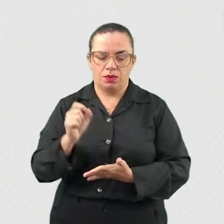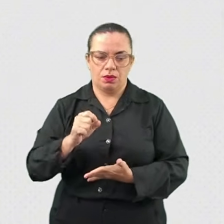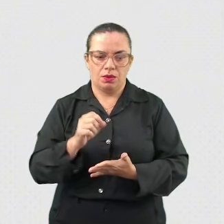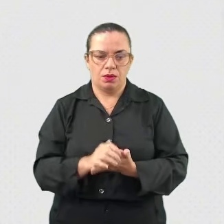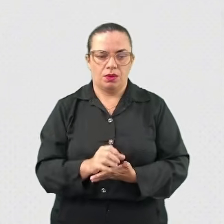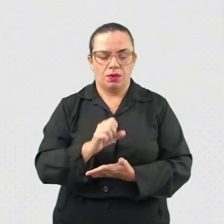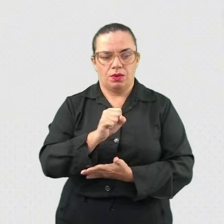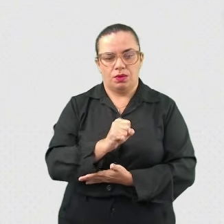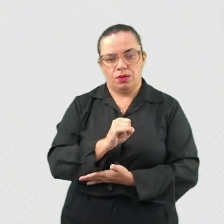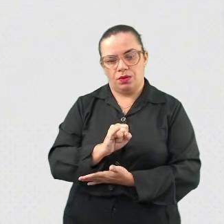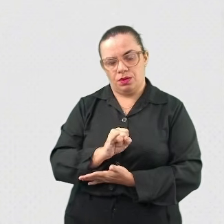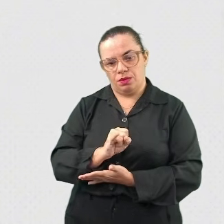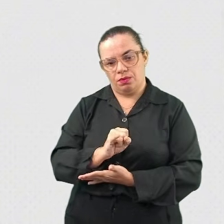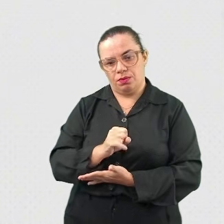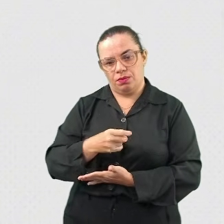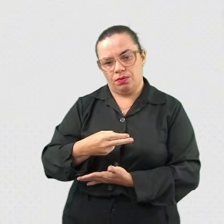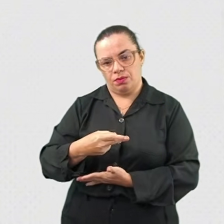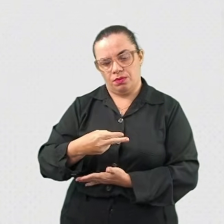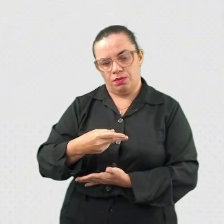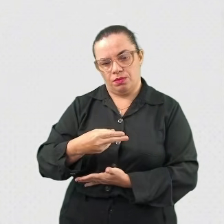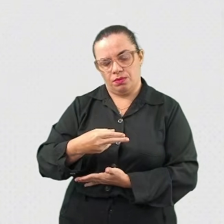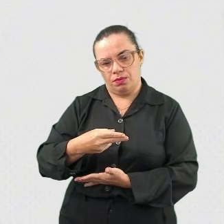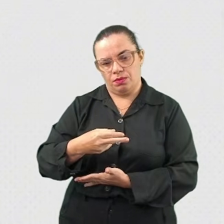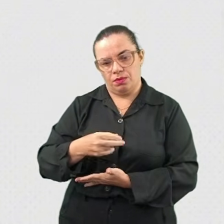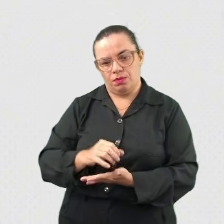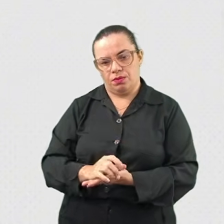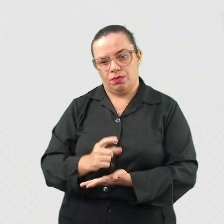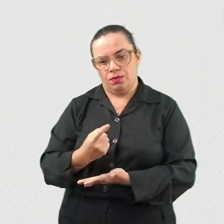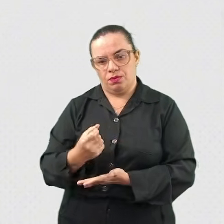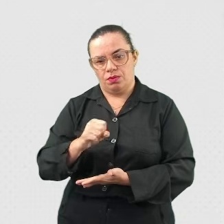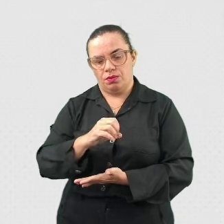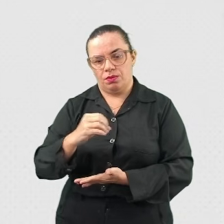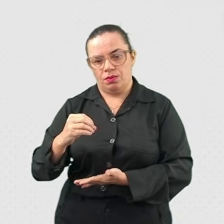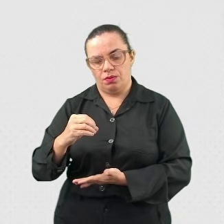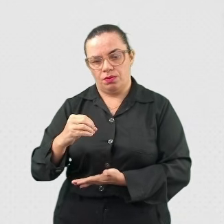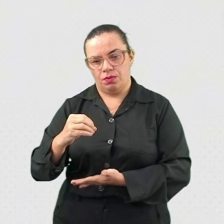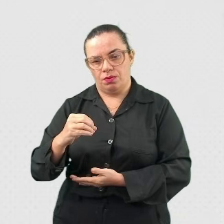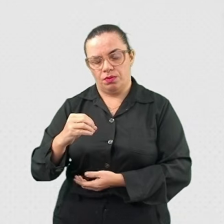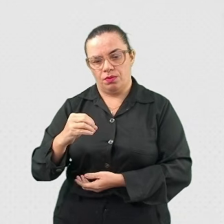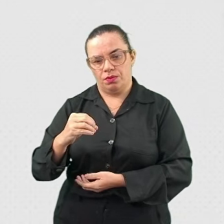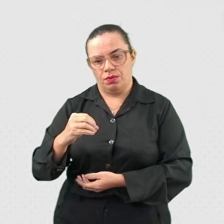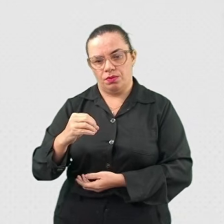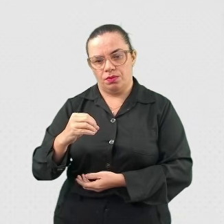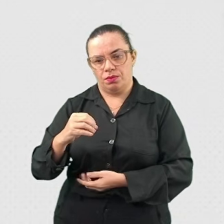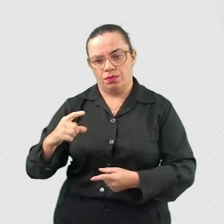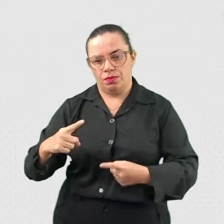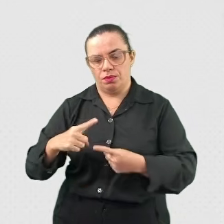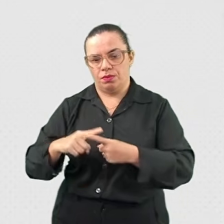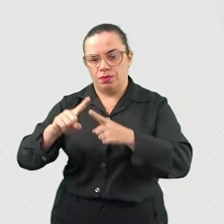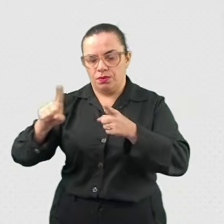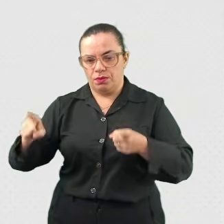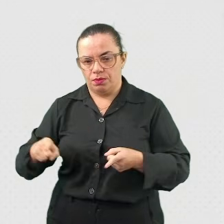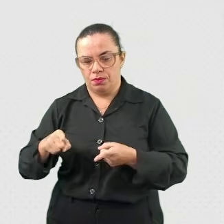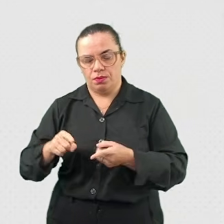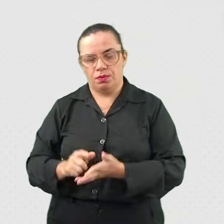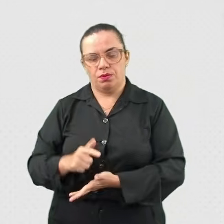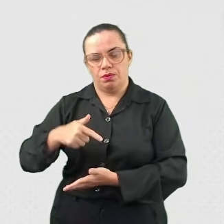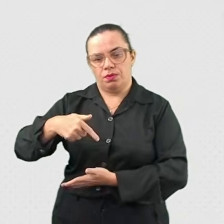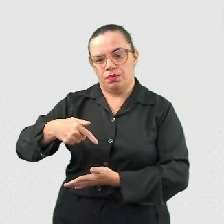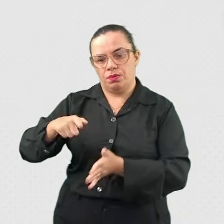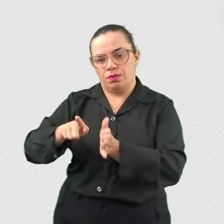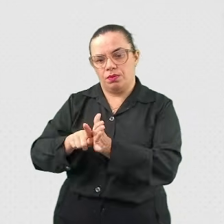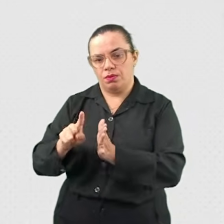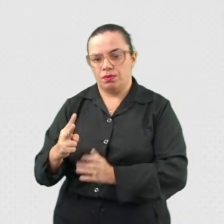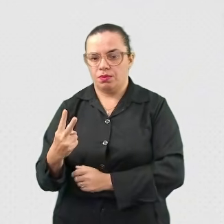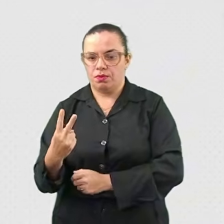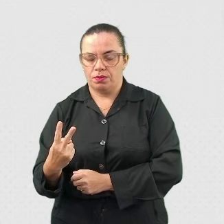dos ângulos internos de um heptágono é igual a 180 graus, que multiplica 7 menos